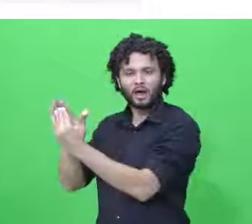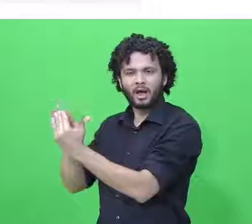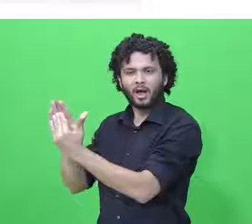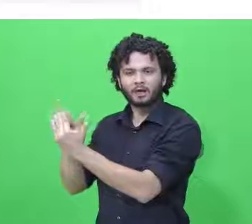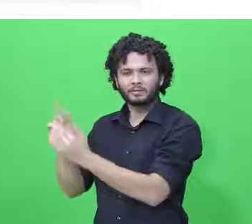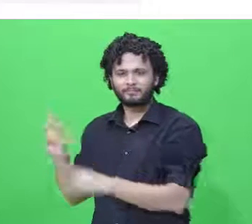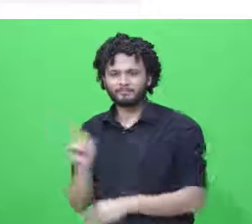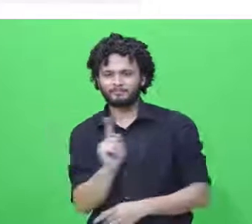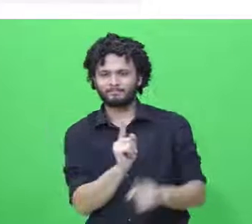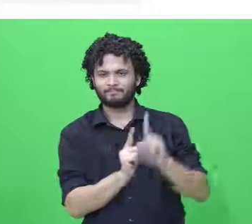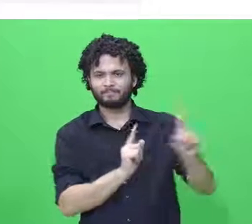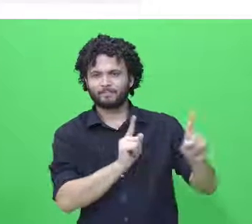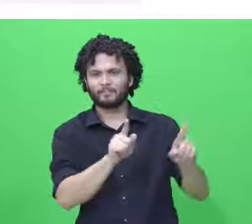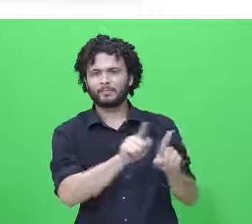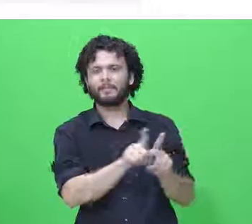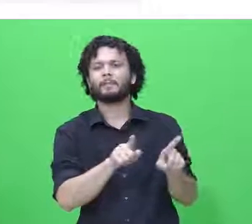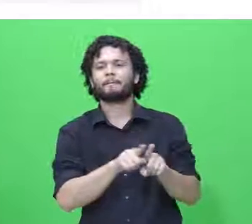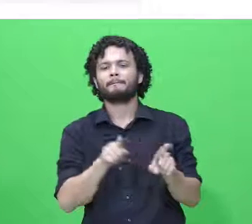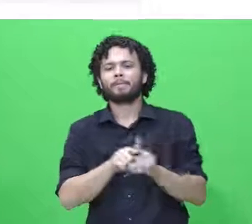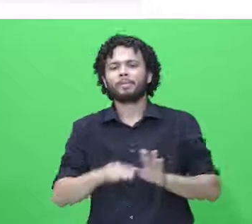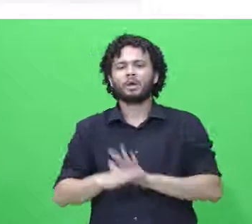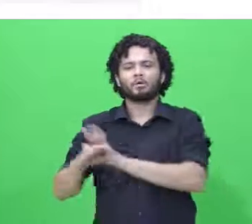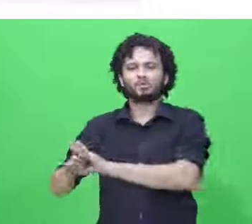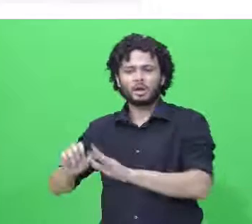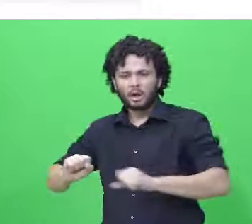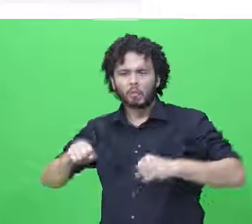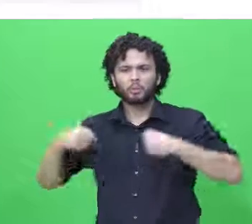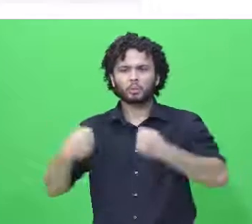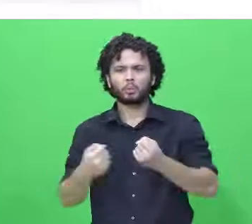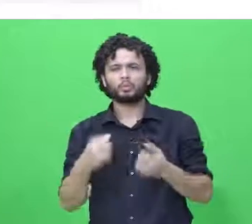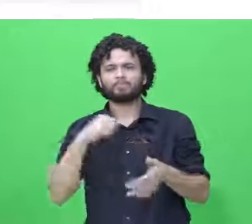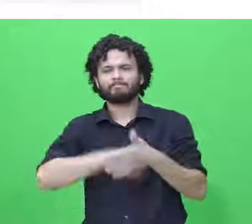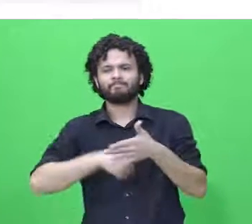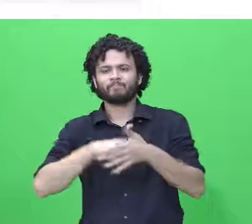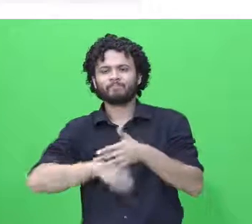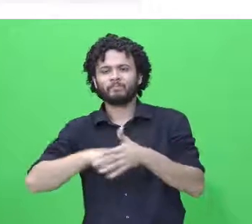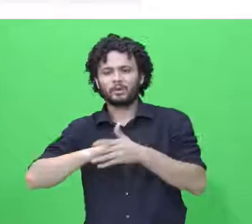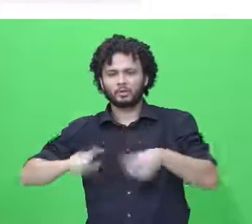as famílias a quererem, então, ajudar nessa luta, né? Que foi, então, a Revolução Constitucionalista.